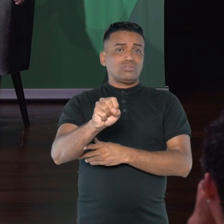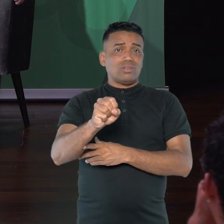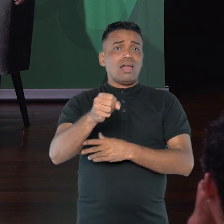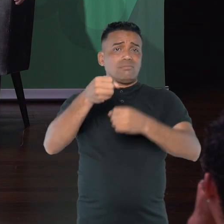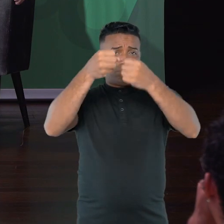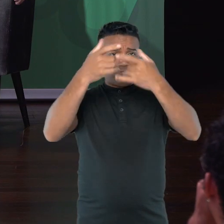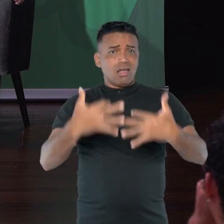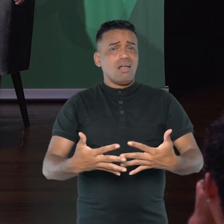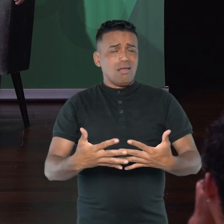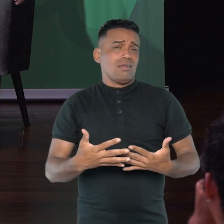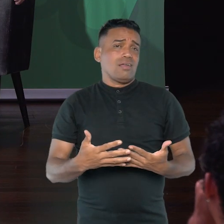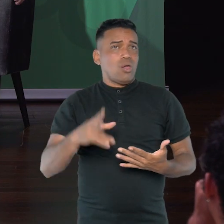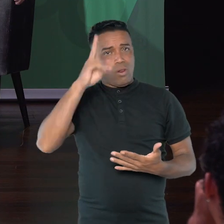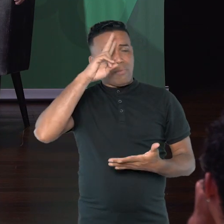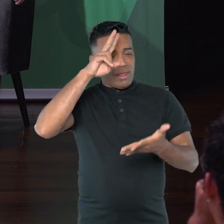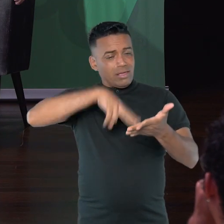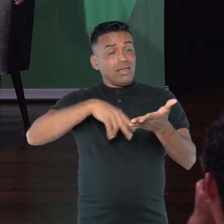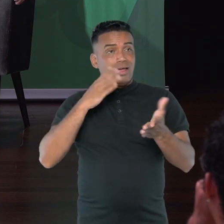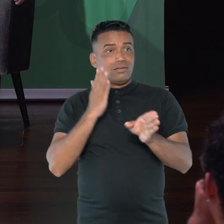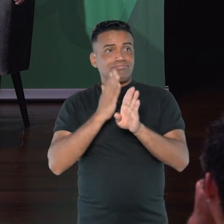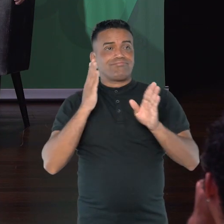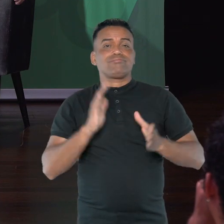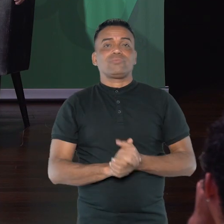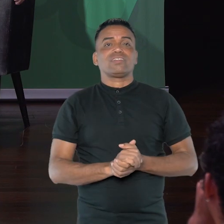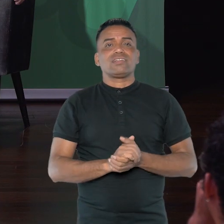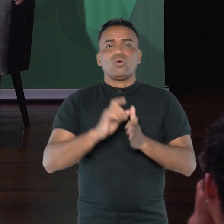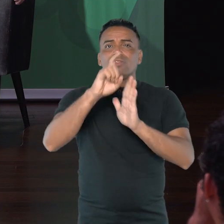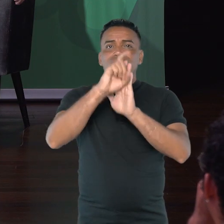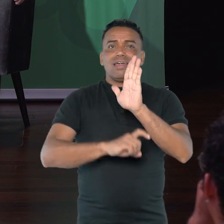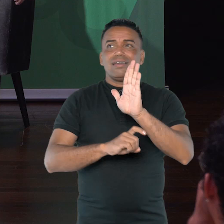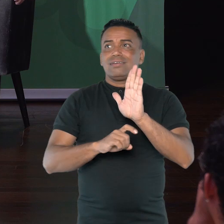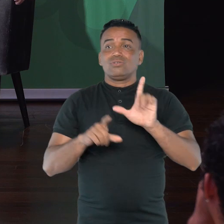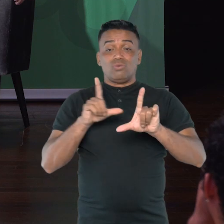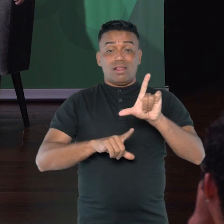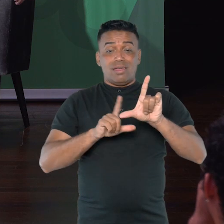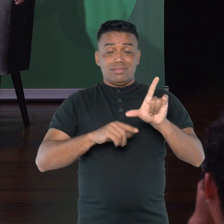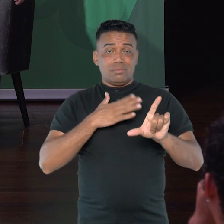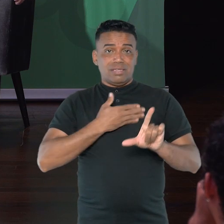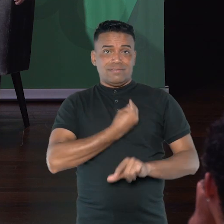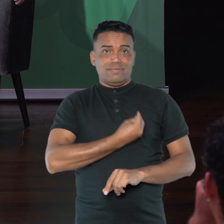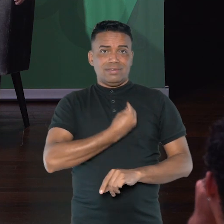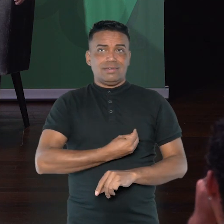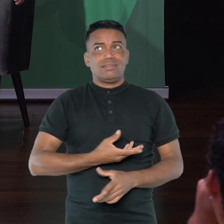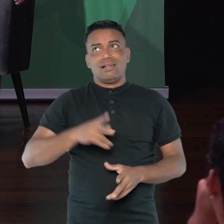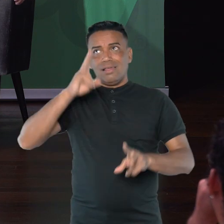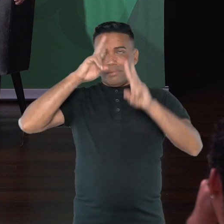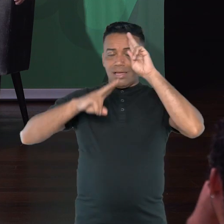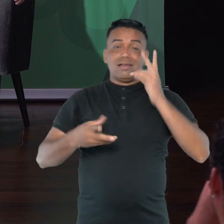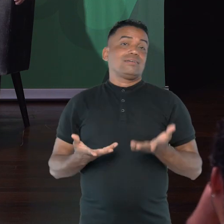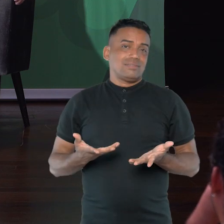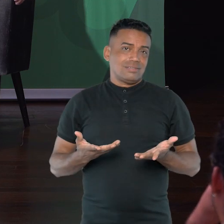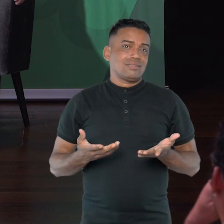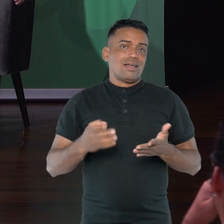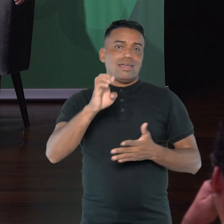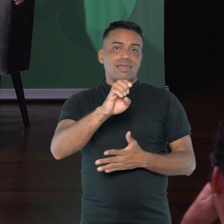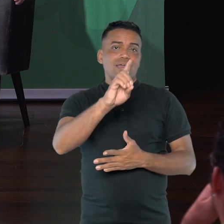lembrei e abri aqui e consegui localizar. Esses são trechos de A Letra da Minha Vida, Memórias de uma Editora Pioneira.